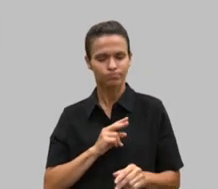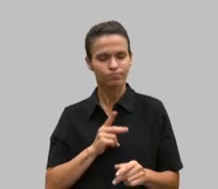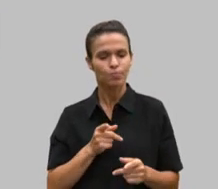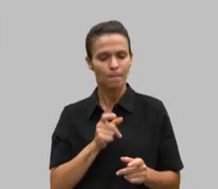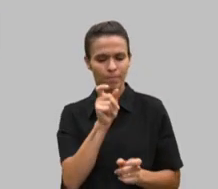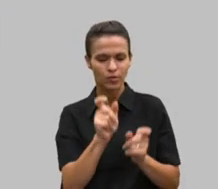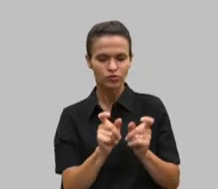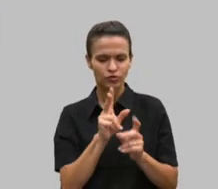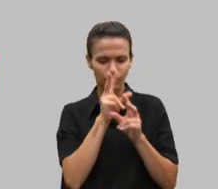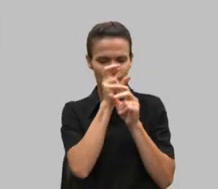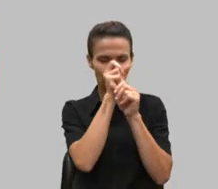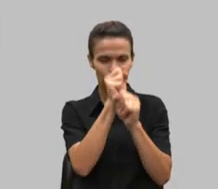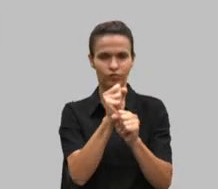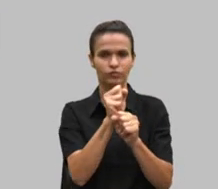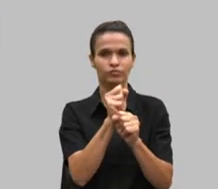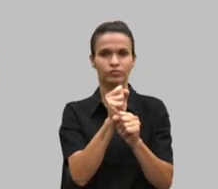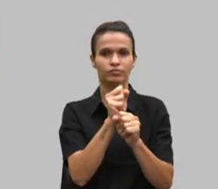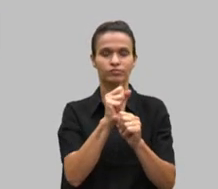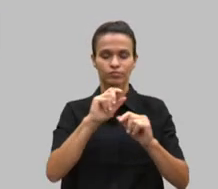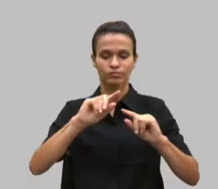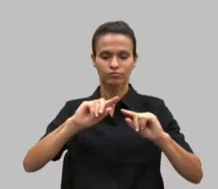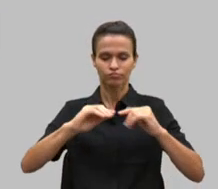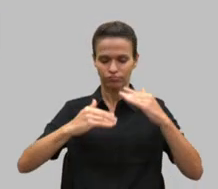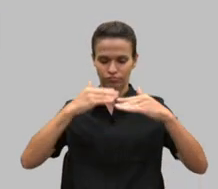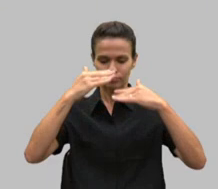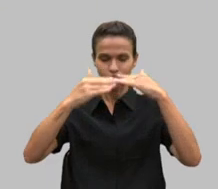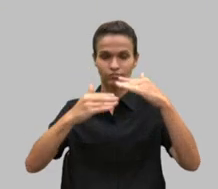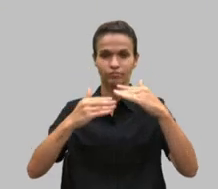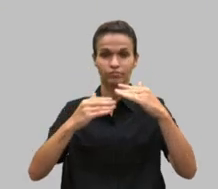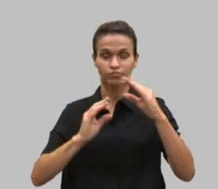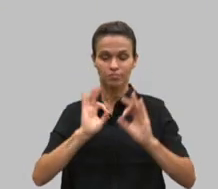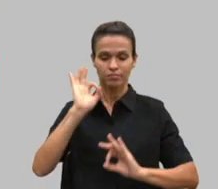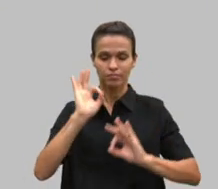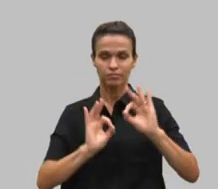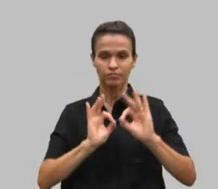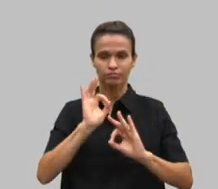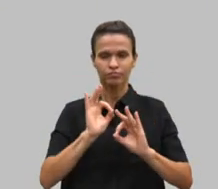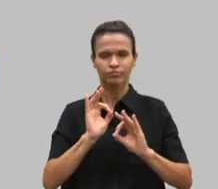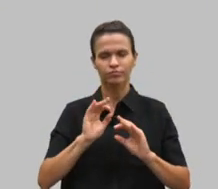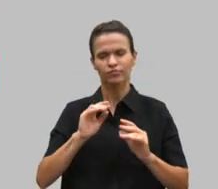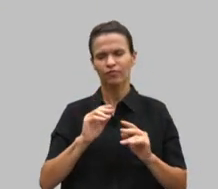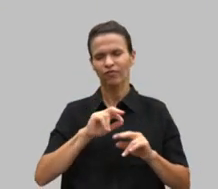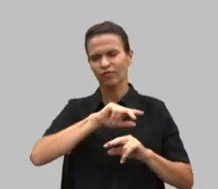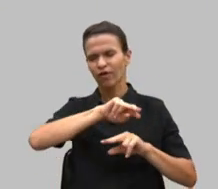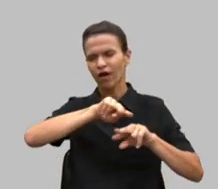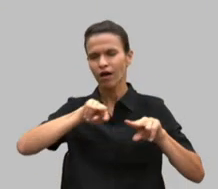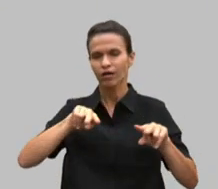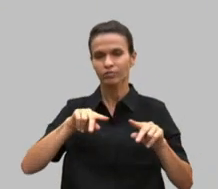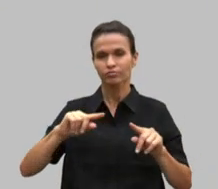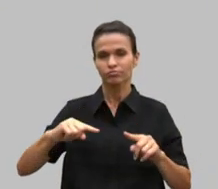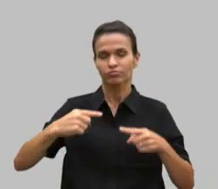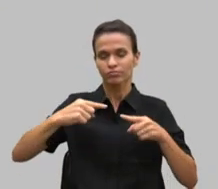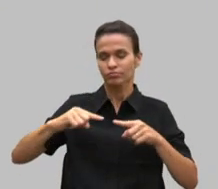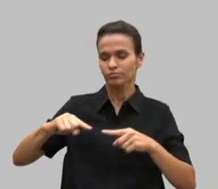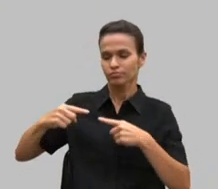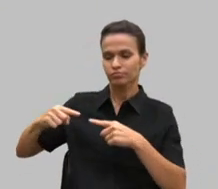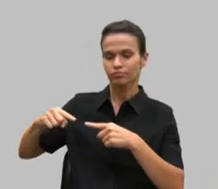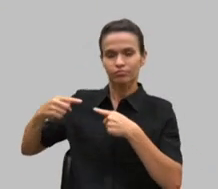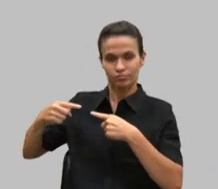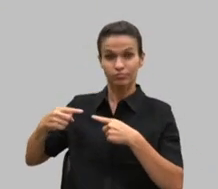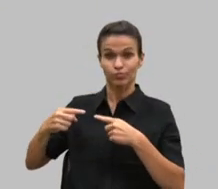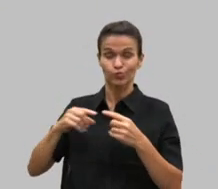e desenvolvidas Preparadas para os mais diversos Desafios que a contemporaneidade nos apresenta